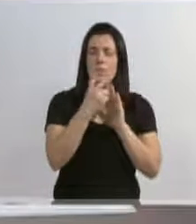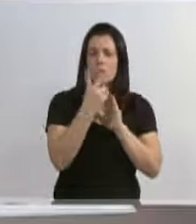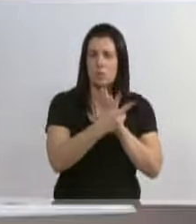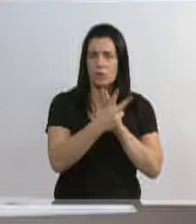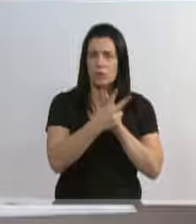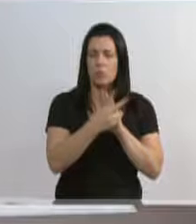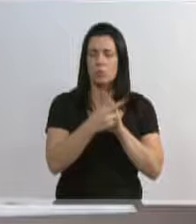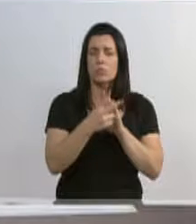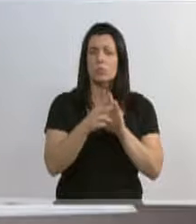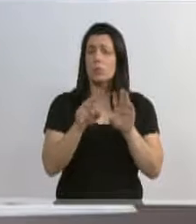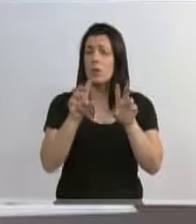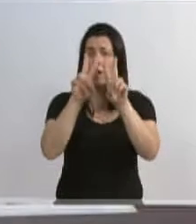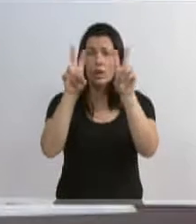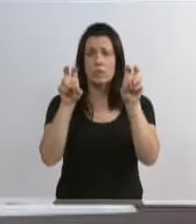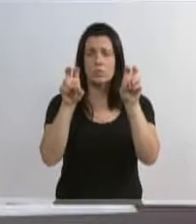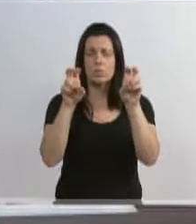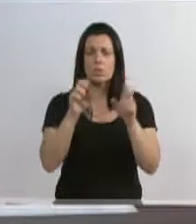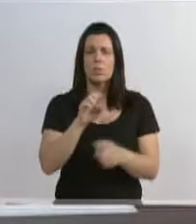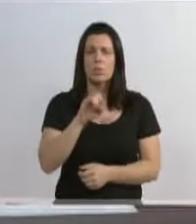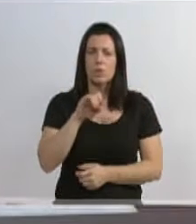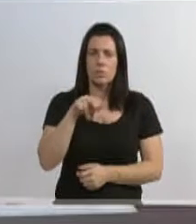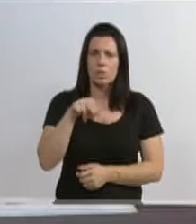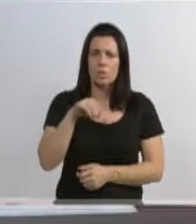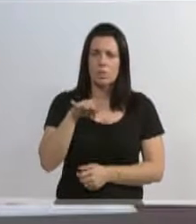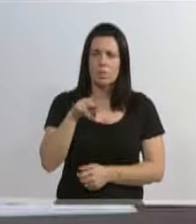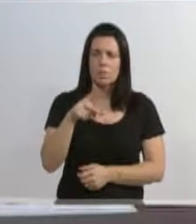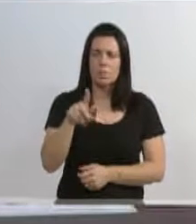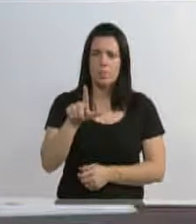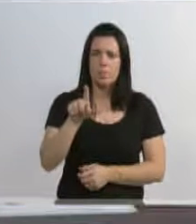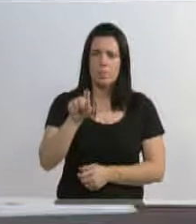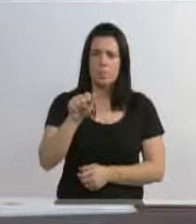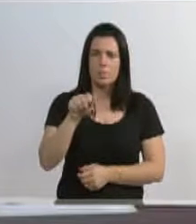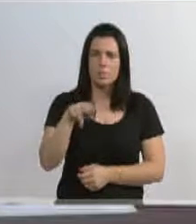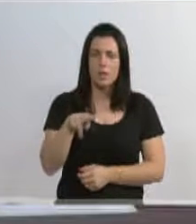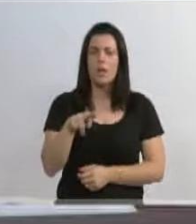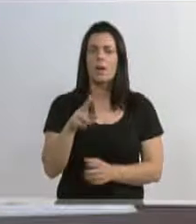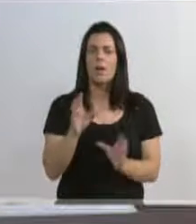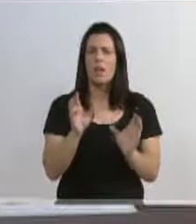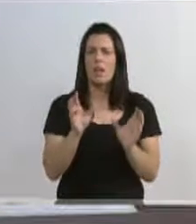seguintes redações: Uniblan, União Luminense das Associações de Moradores,